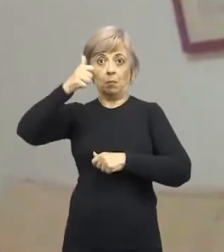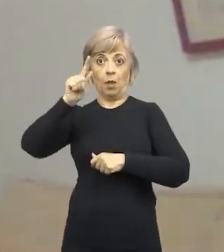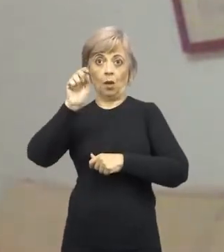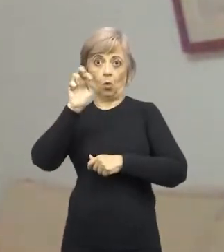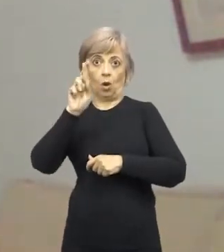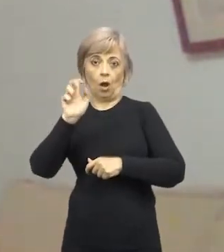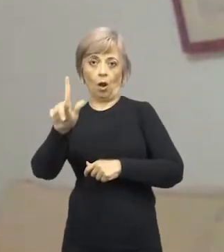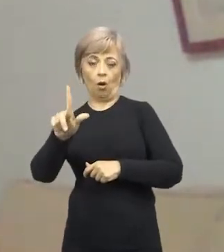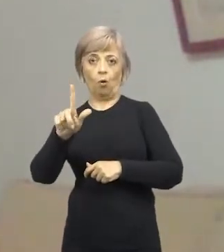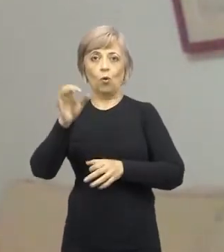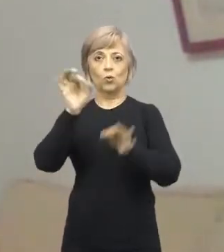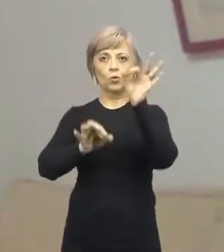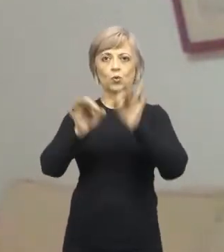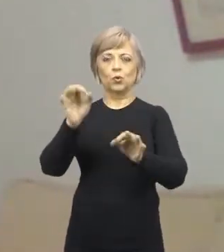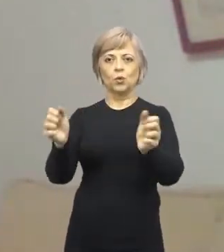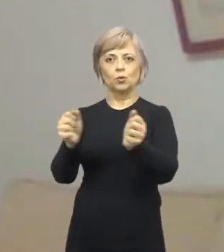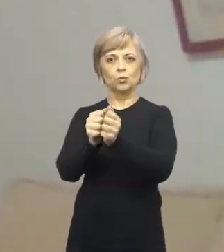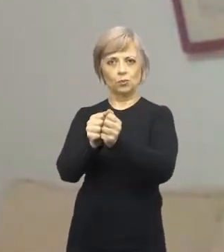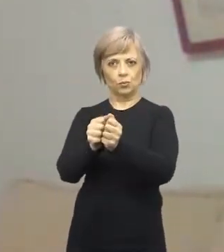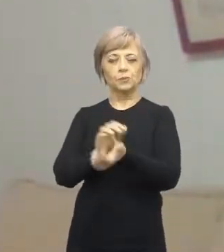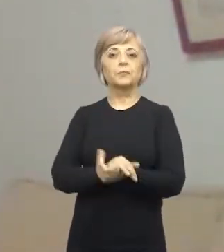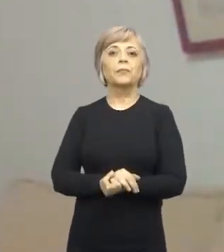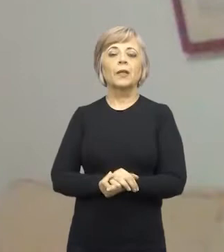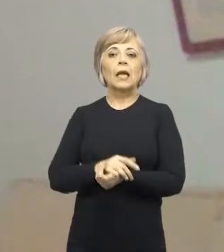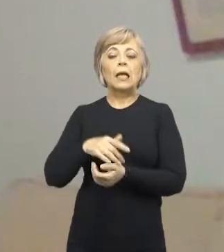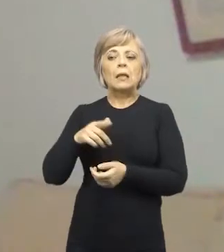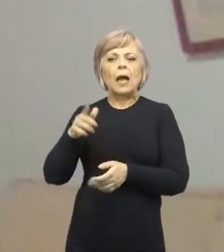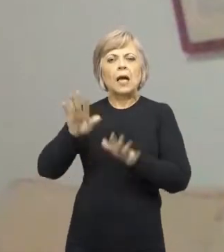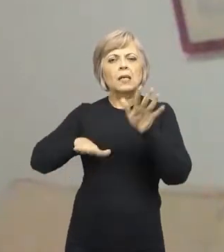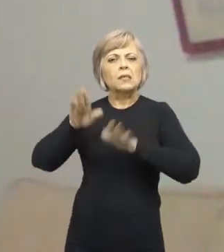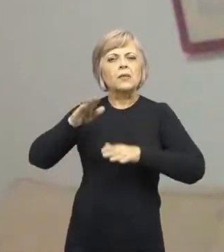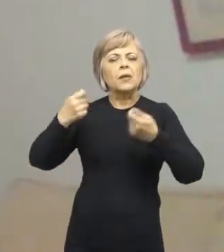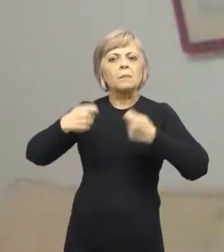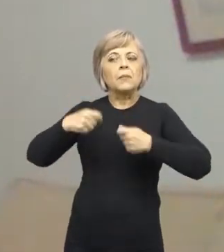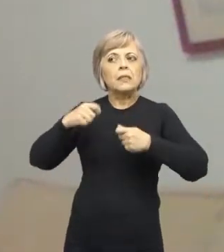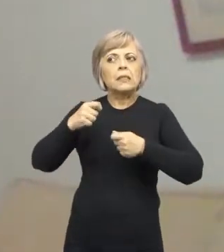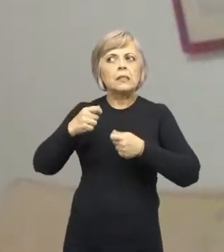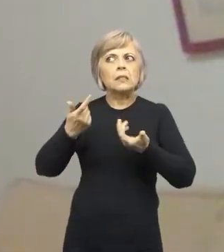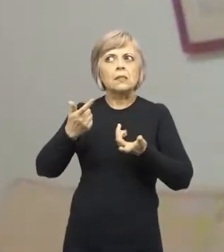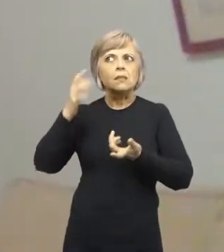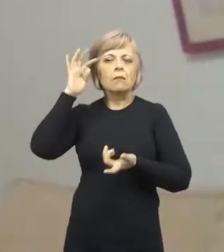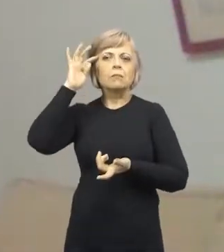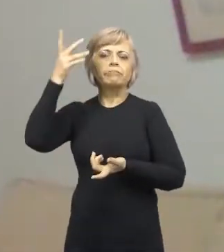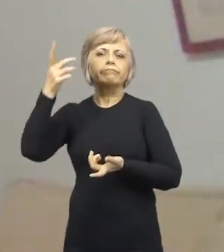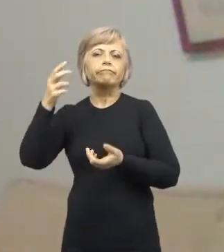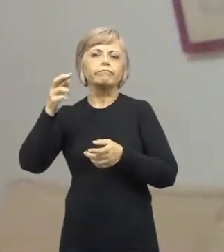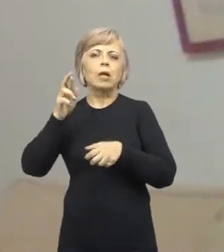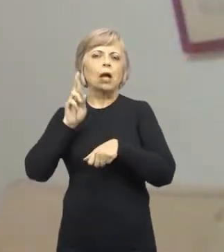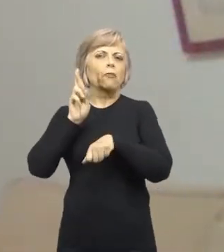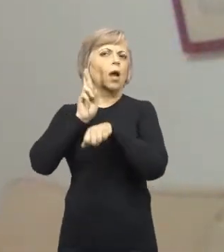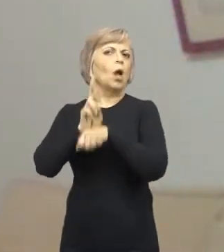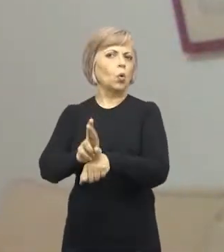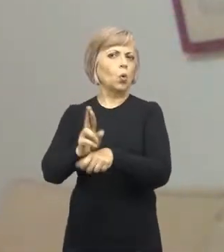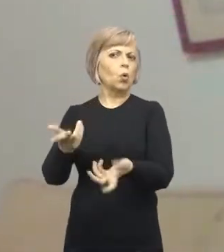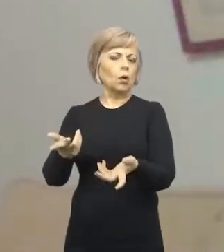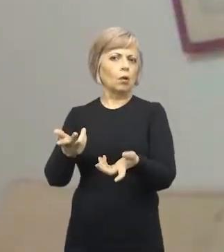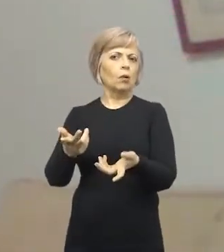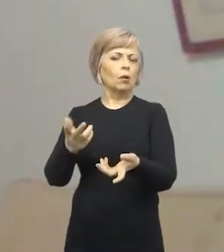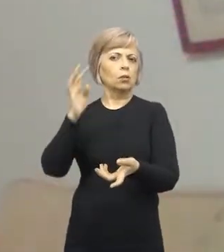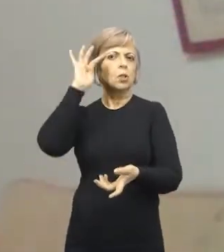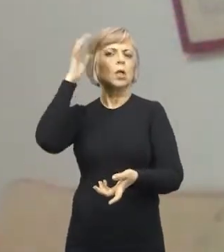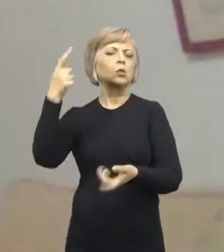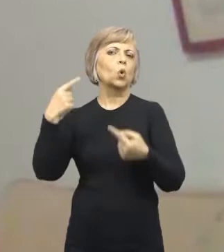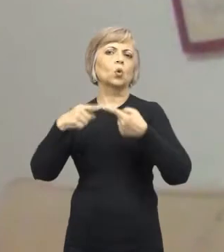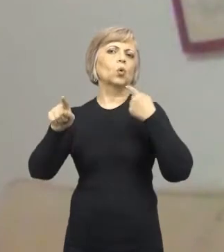juízes no primeiro grau, eventualmente precisam recorrer de decisões com as quais não concordem e